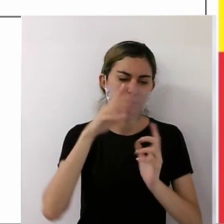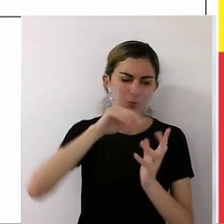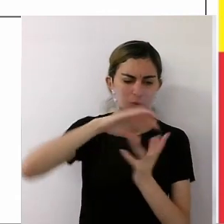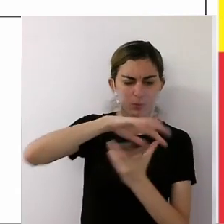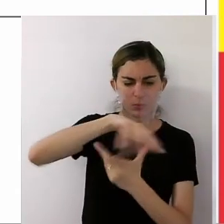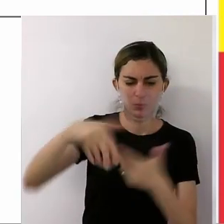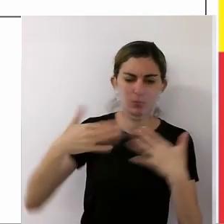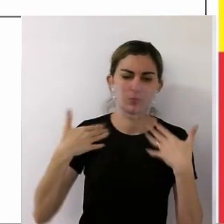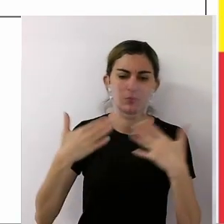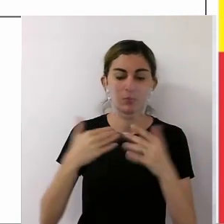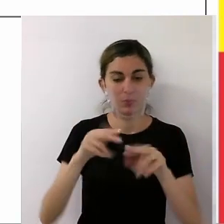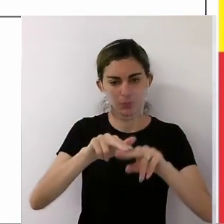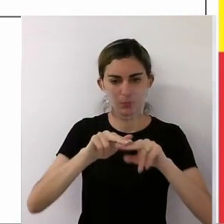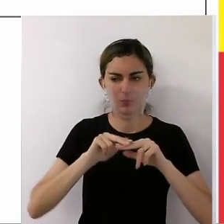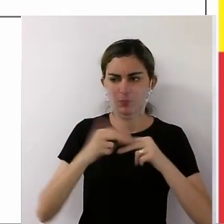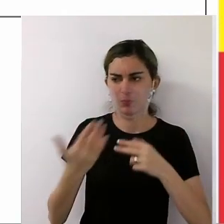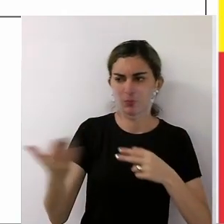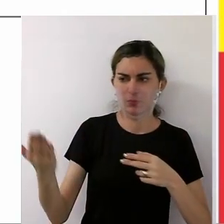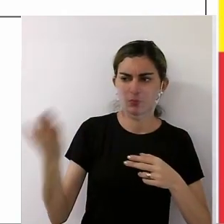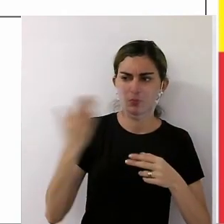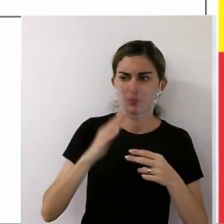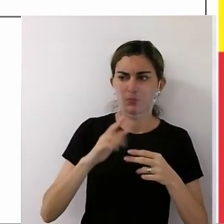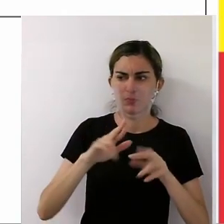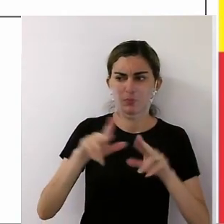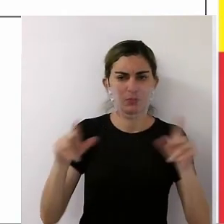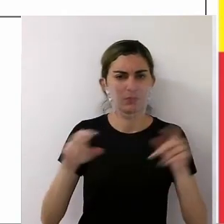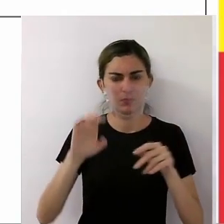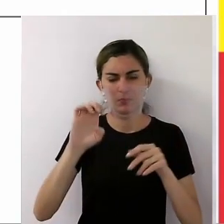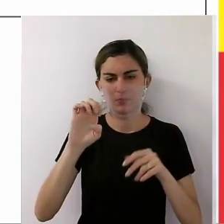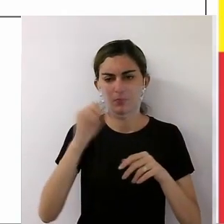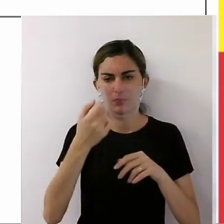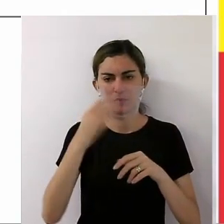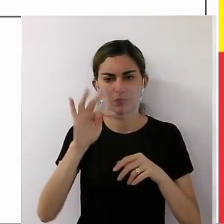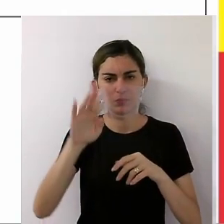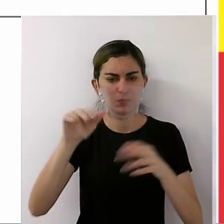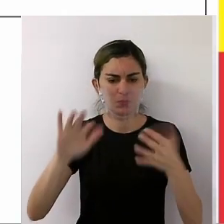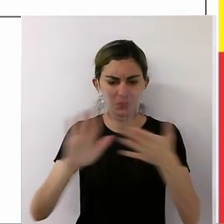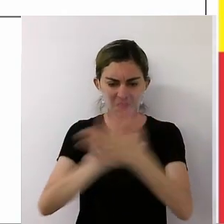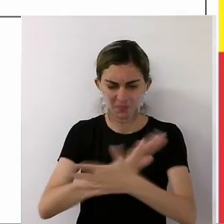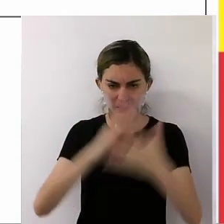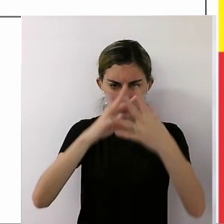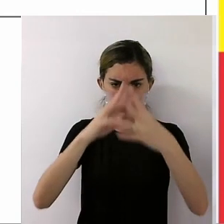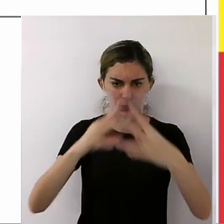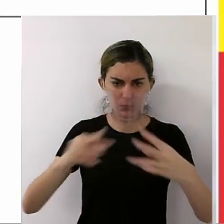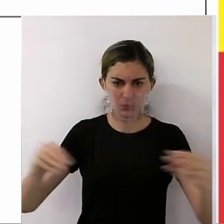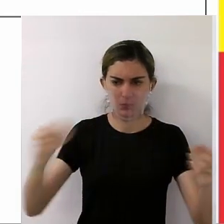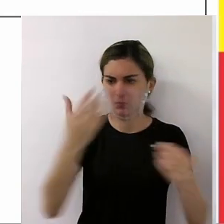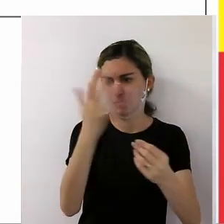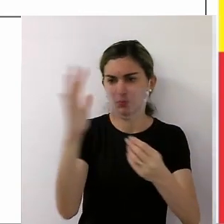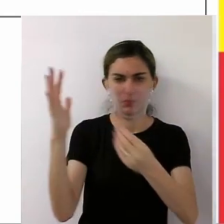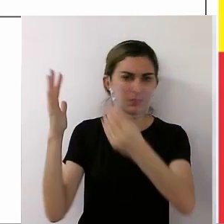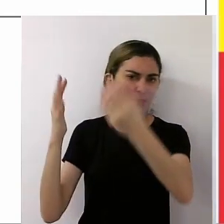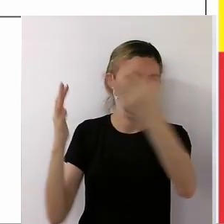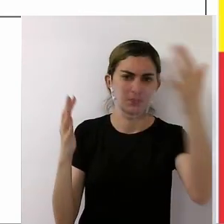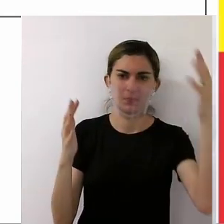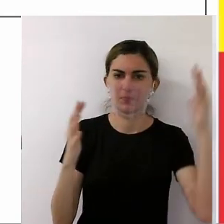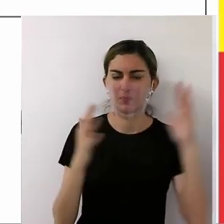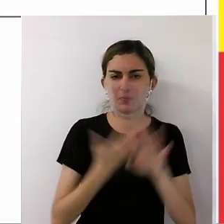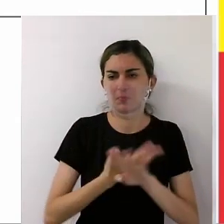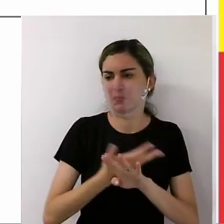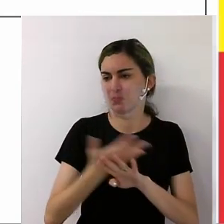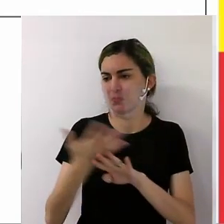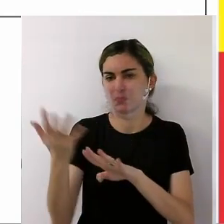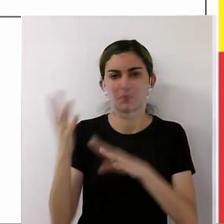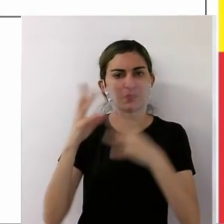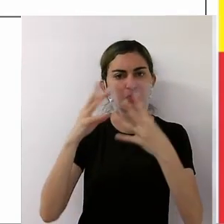e, por causa dessa intensificação do efeito estufa, a destruição da fauna e flora são